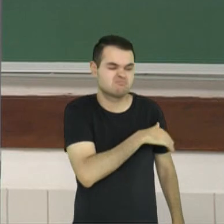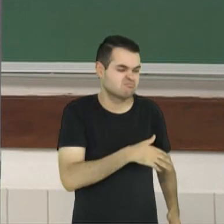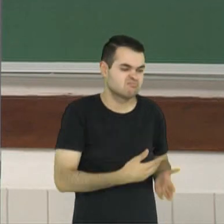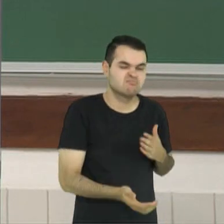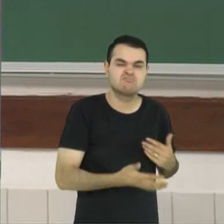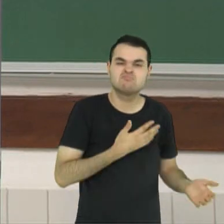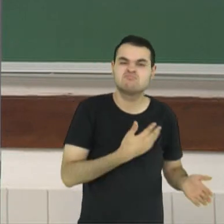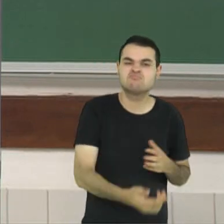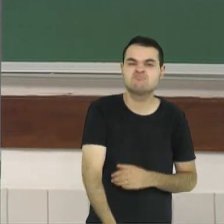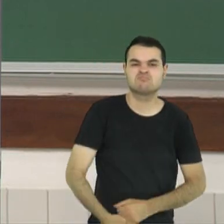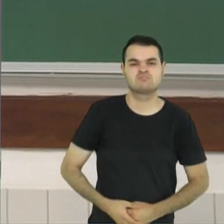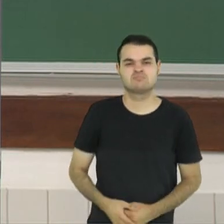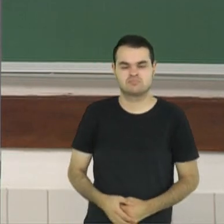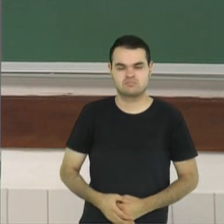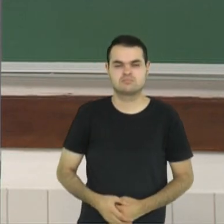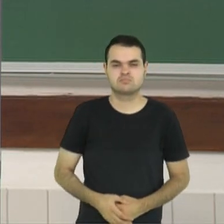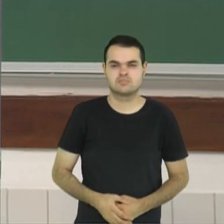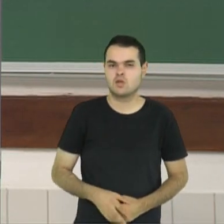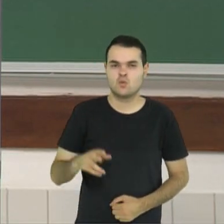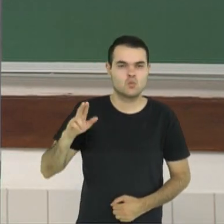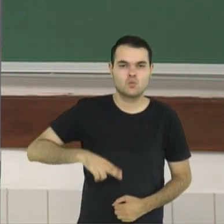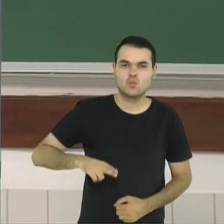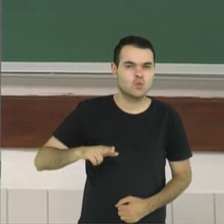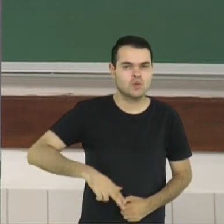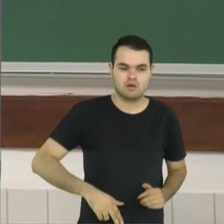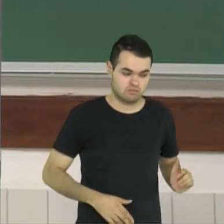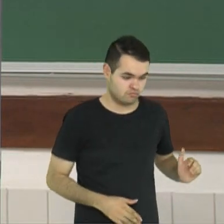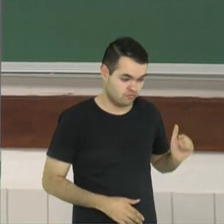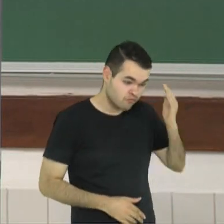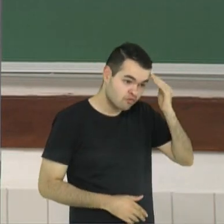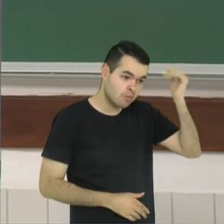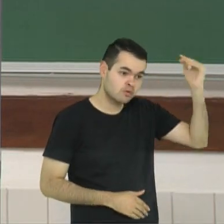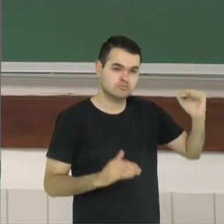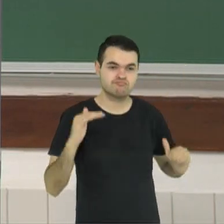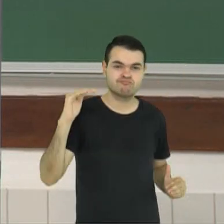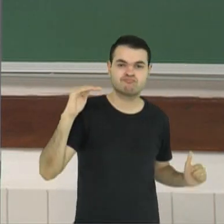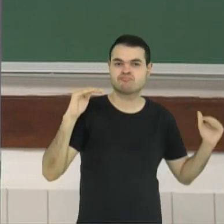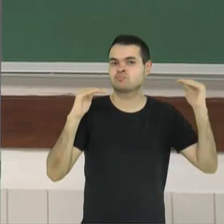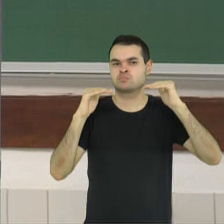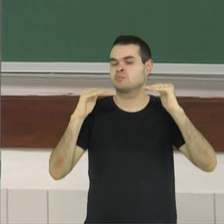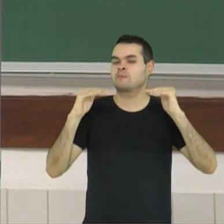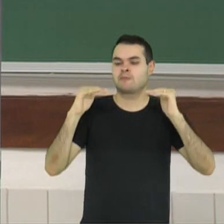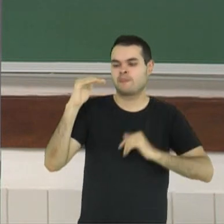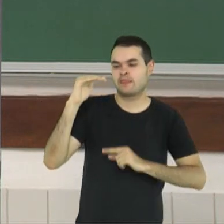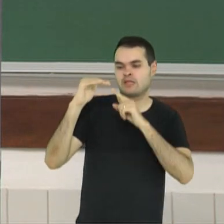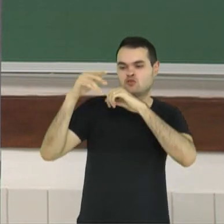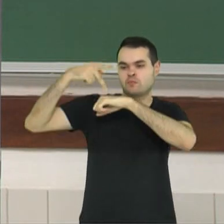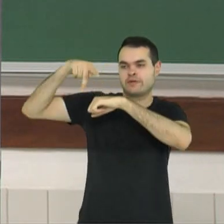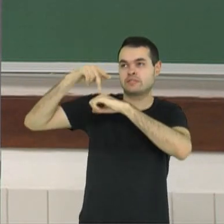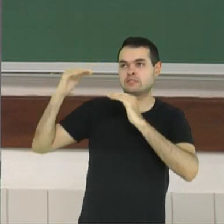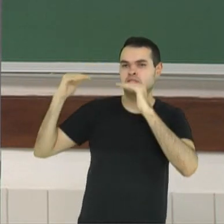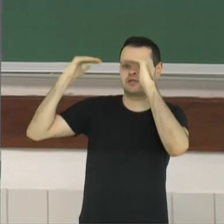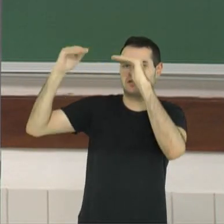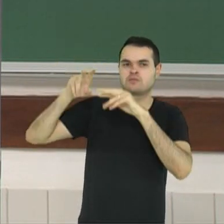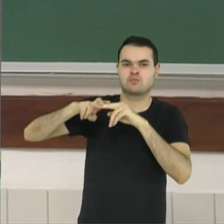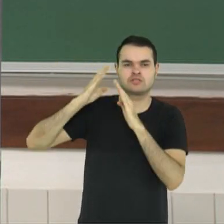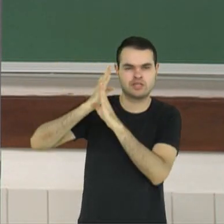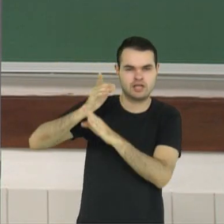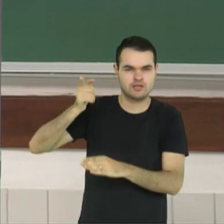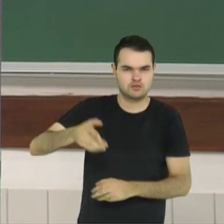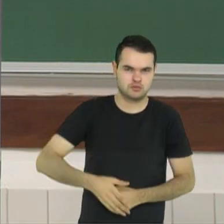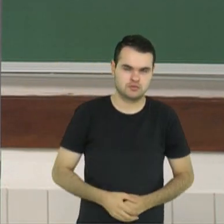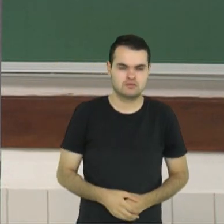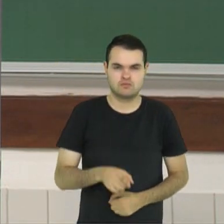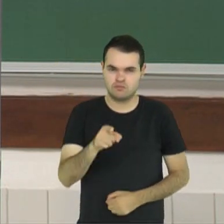do que um mero vendedor, que nunca vai se tornar famoso, porque o que importa é o país grande. É esse sentido que ele está dando nessa performance. É isso que ele está